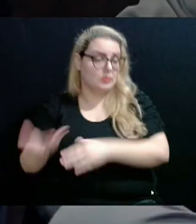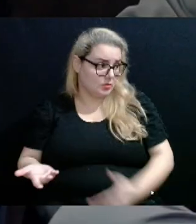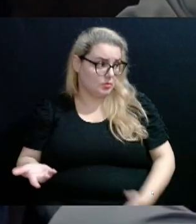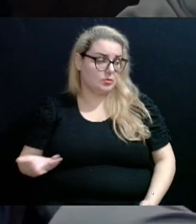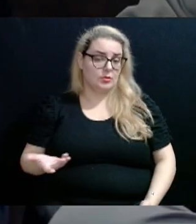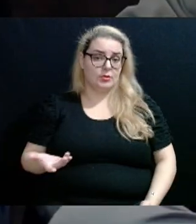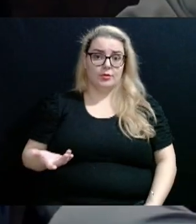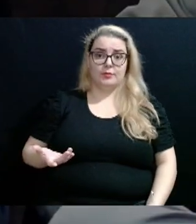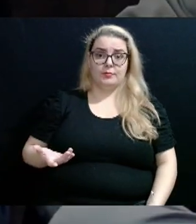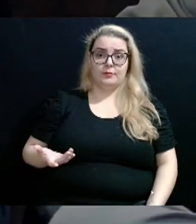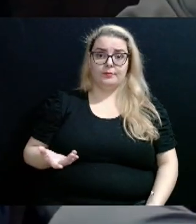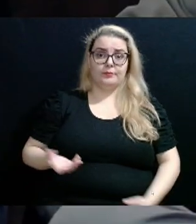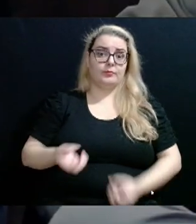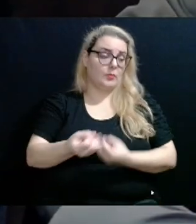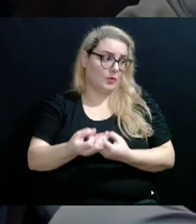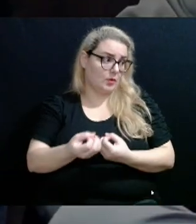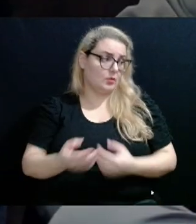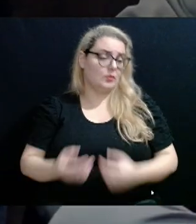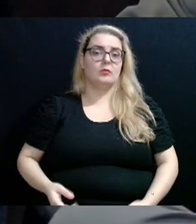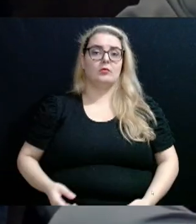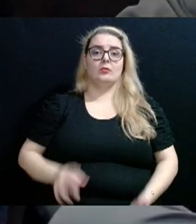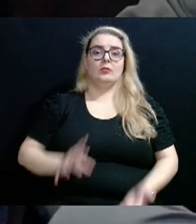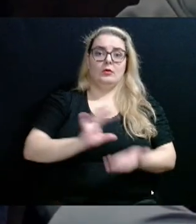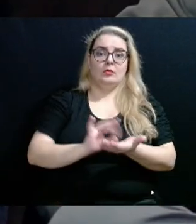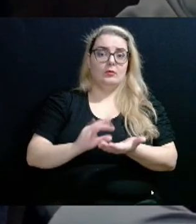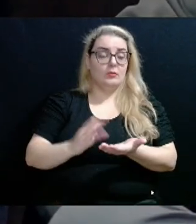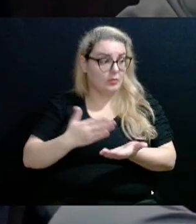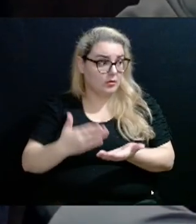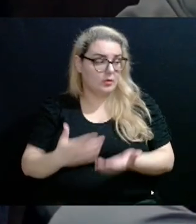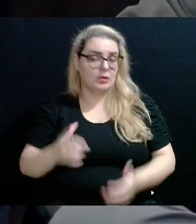têm faltantes, informam figurinhas que elas têm